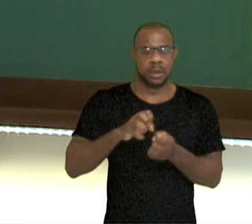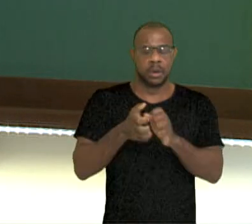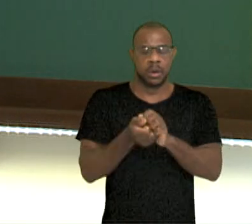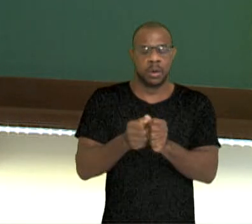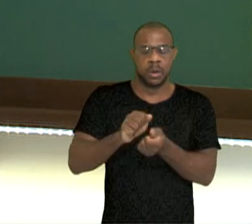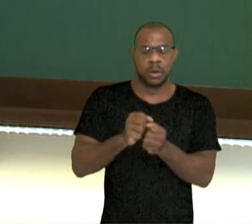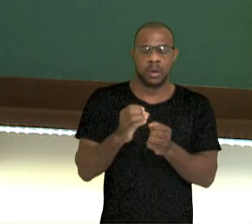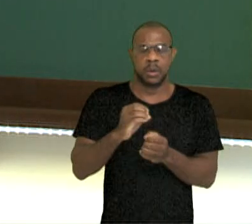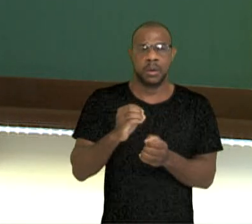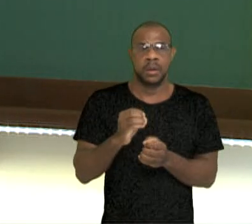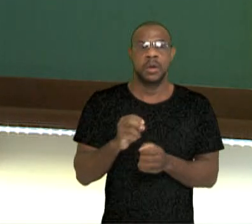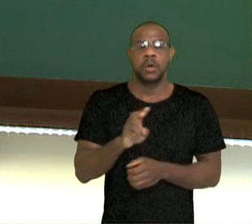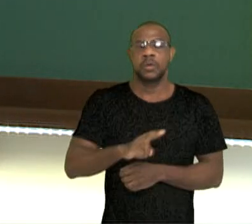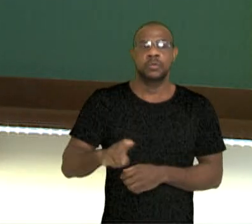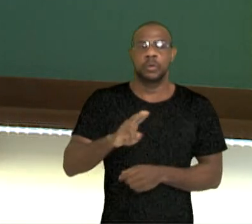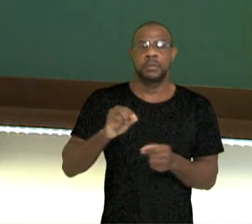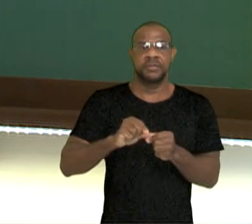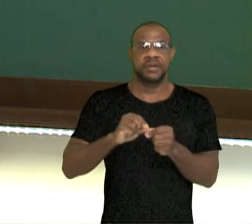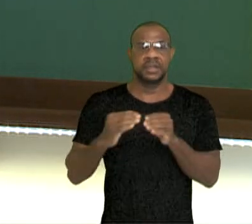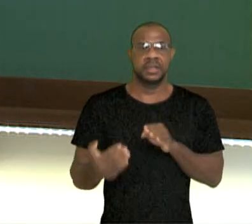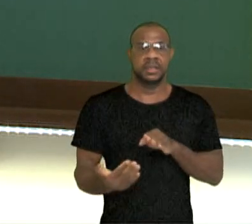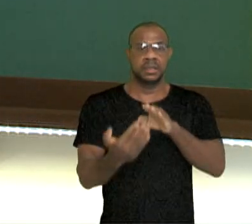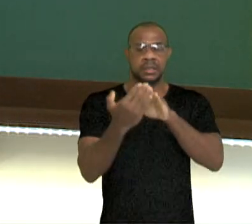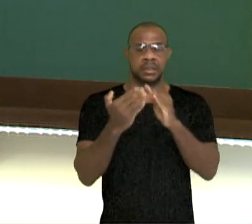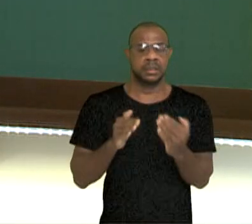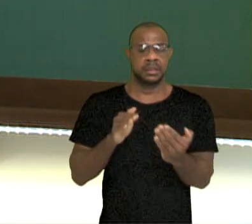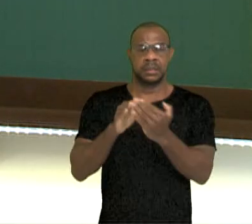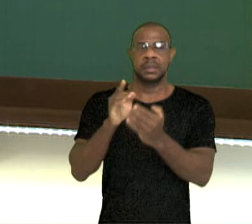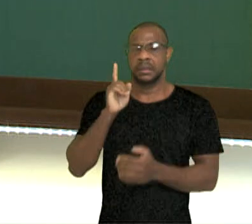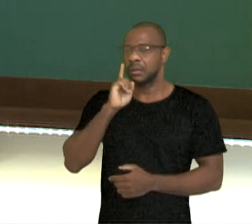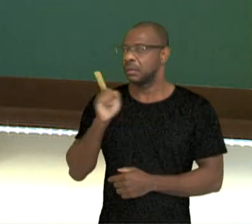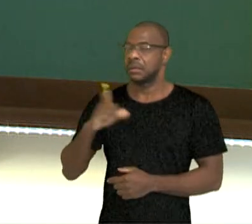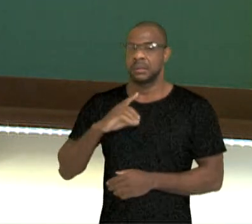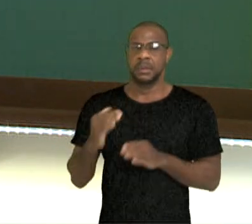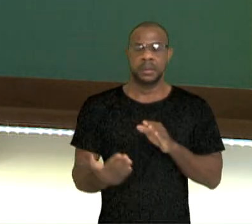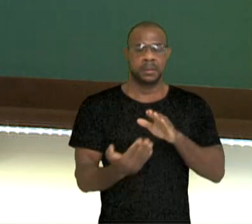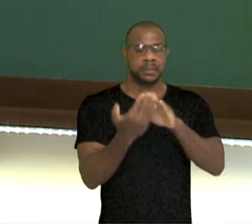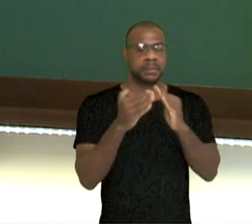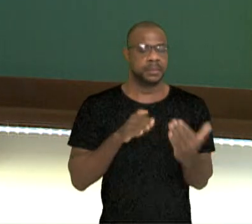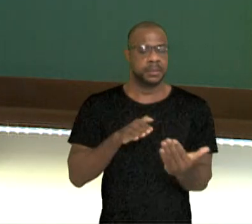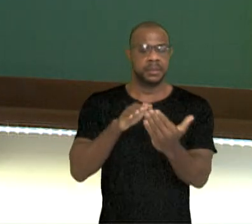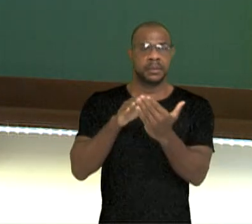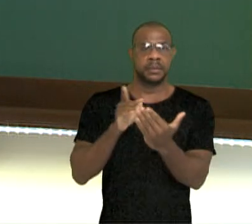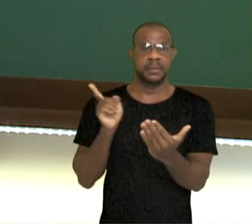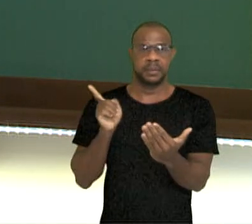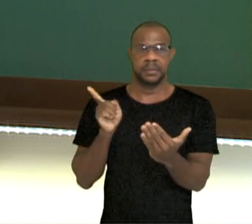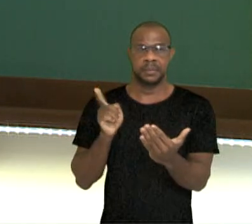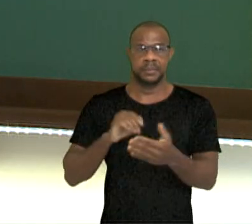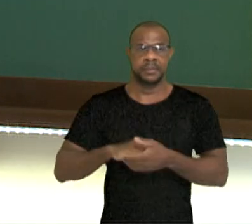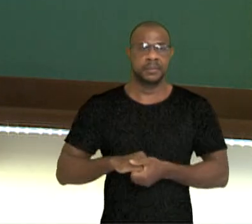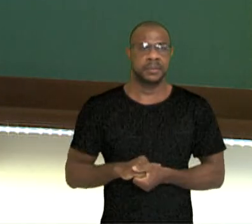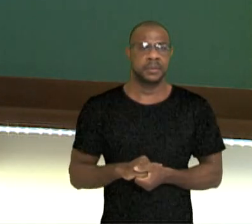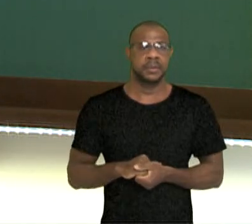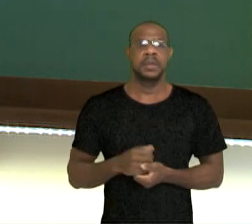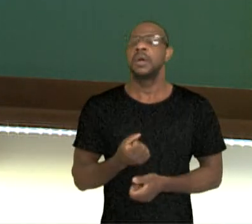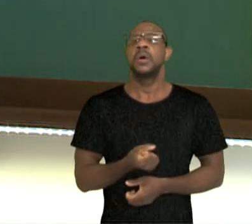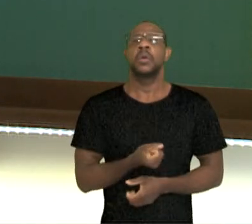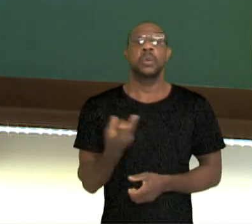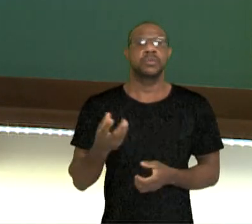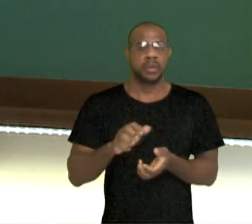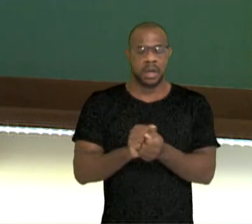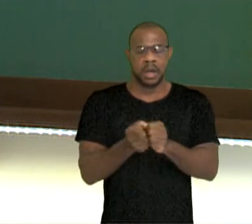Bia utilizou nessa estrutura? Então veja bem aqui, eu tenho uma pirâmide, tá? Então essa é uma pirâmide. Quantas bolinhas